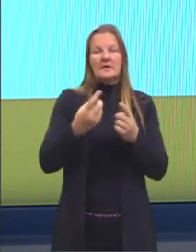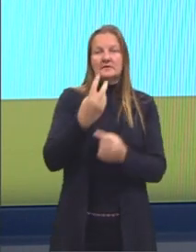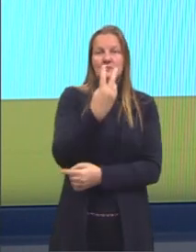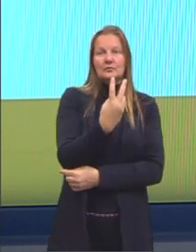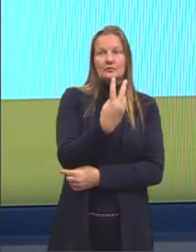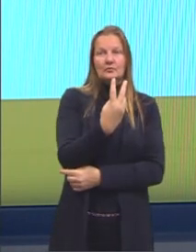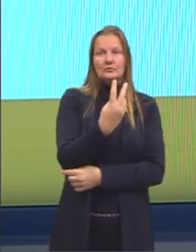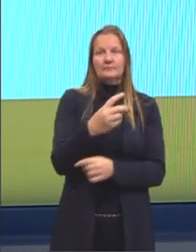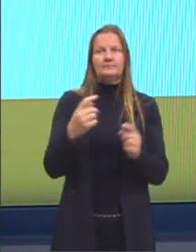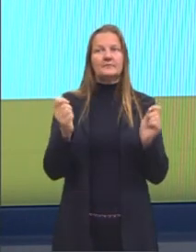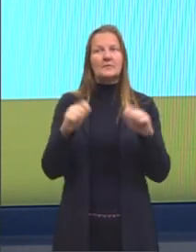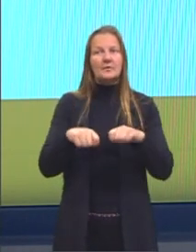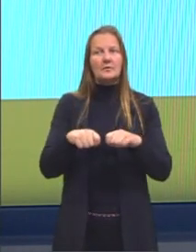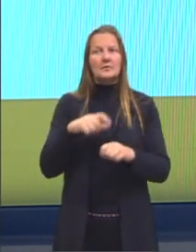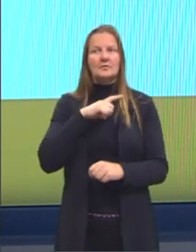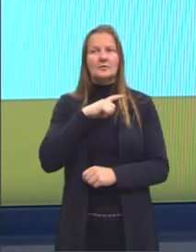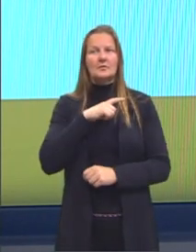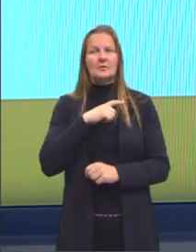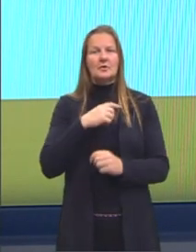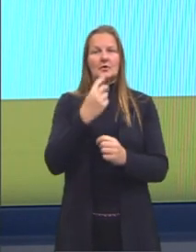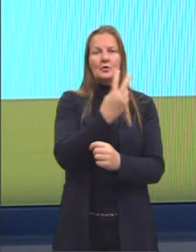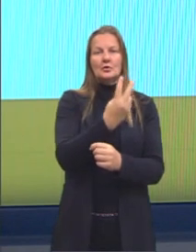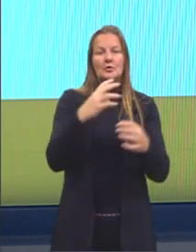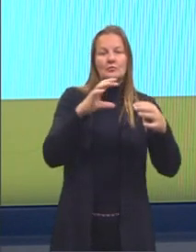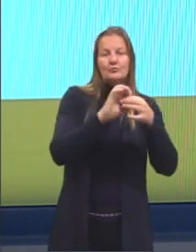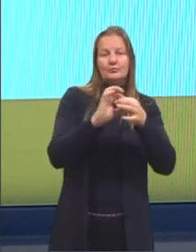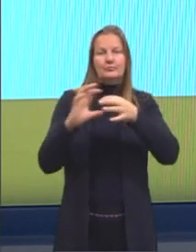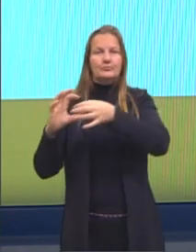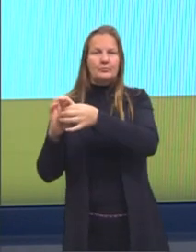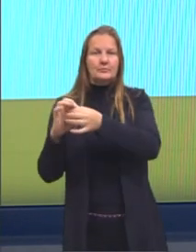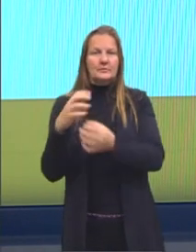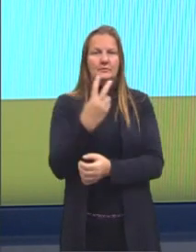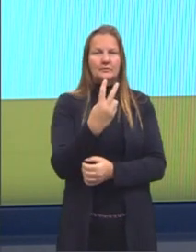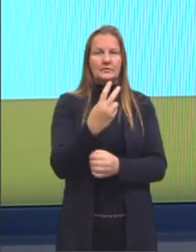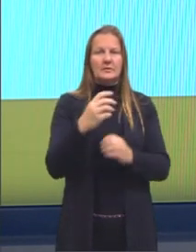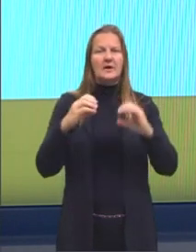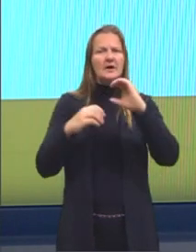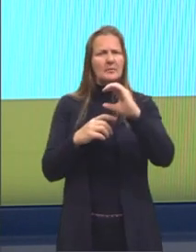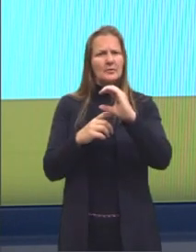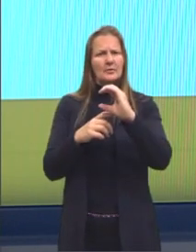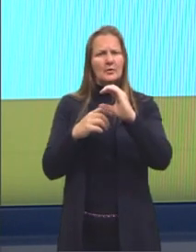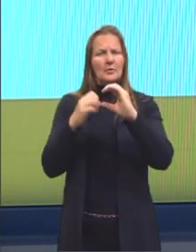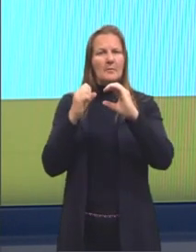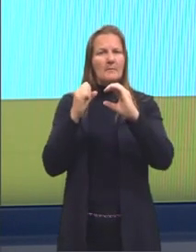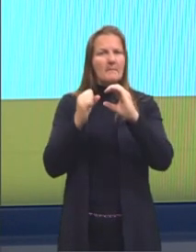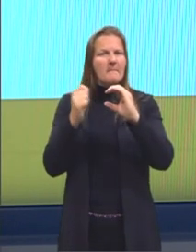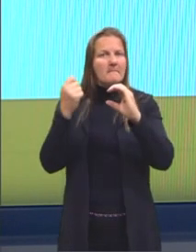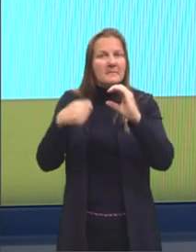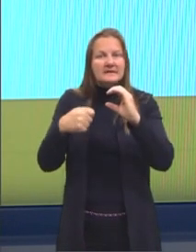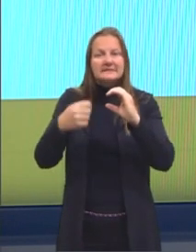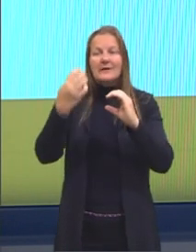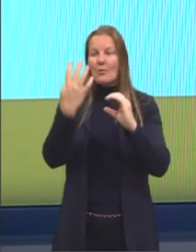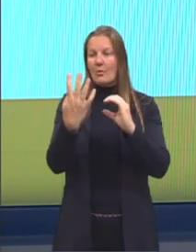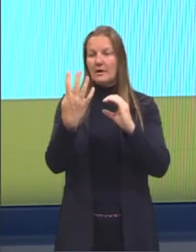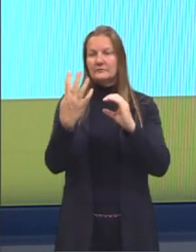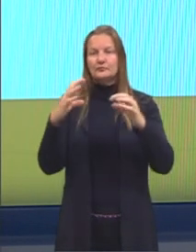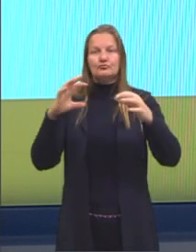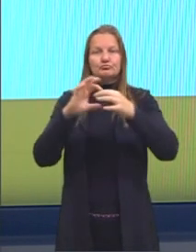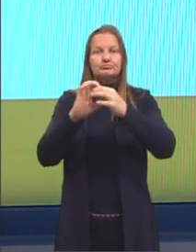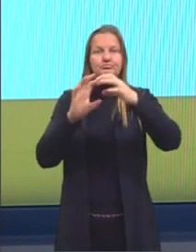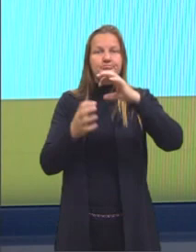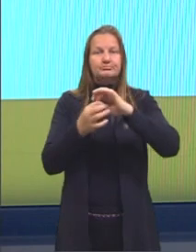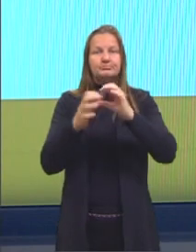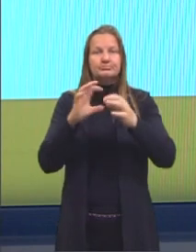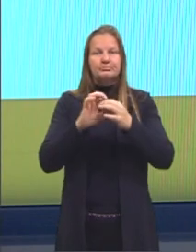ele só tem dois então poderia fazer dois duas ligações mas o carbono não pode fazer não é obrigada a fazer quatro ligações